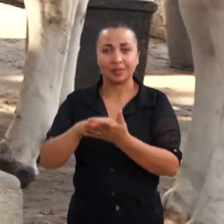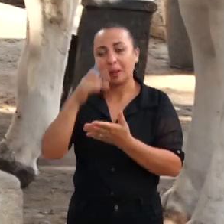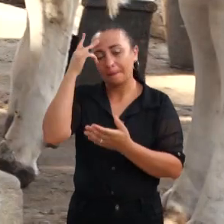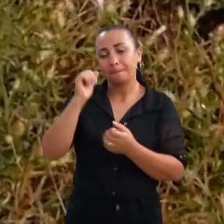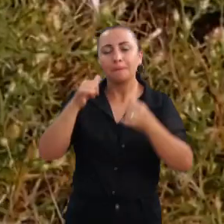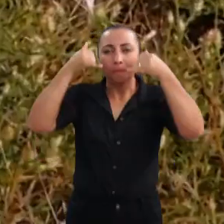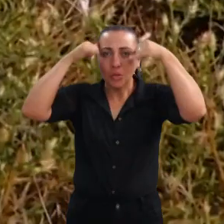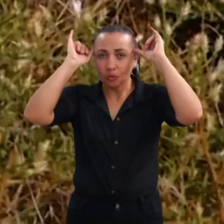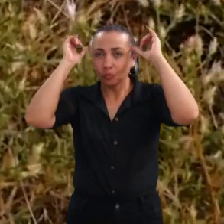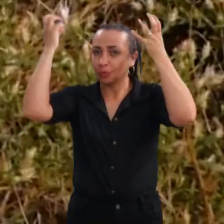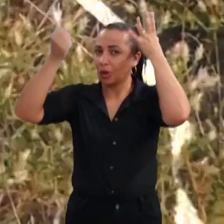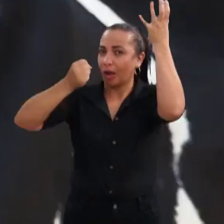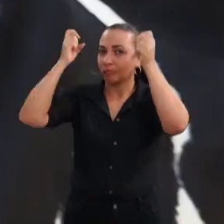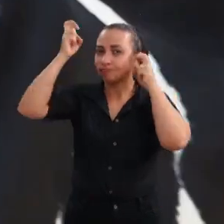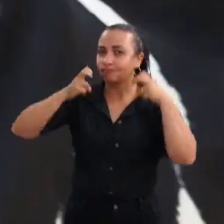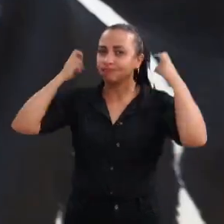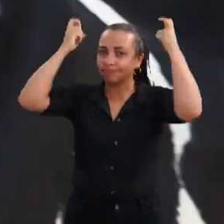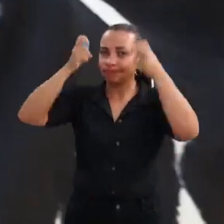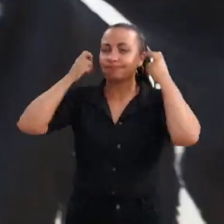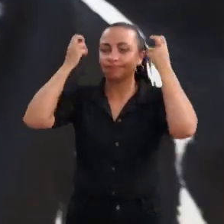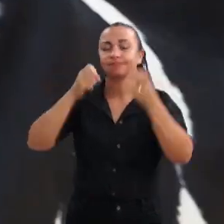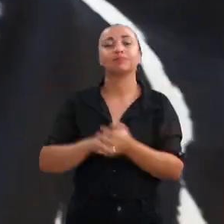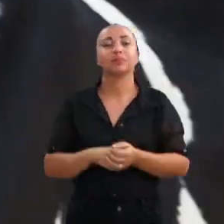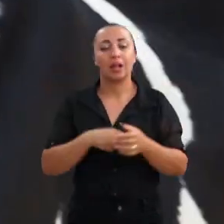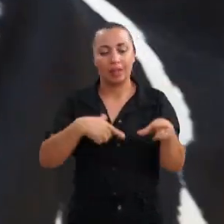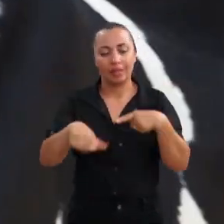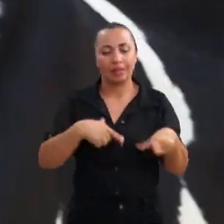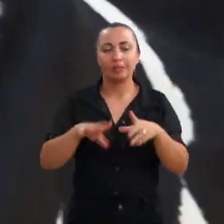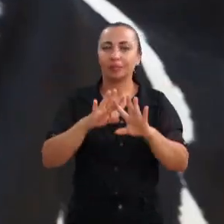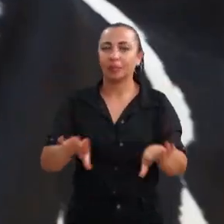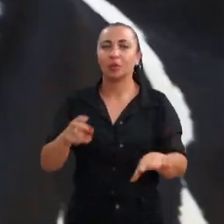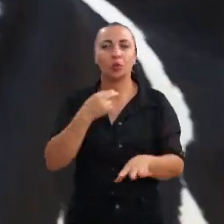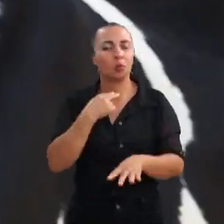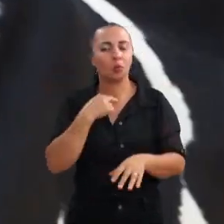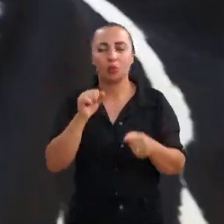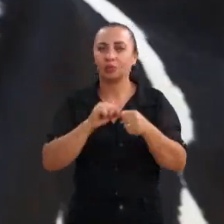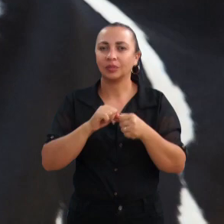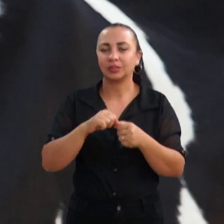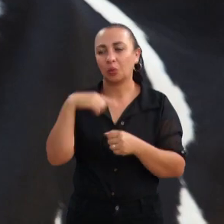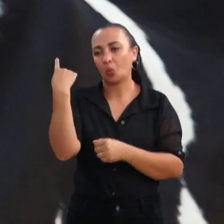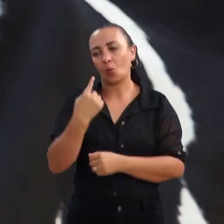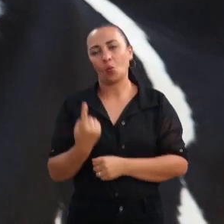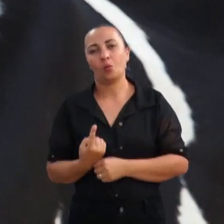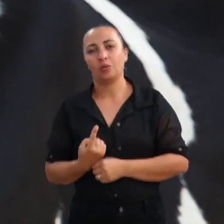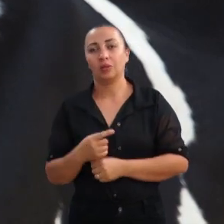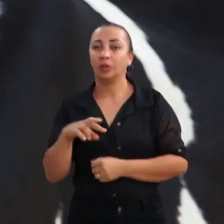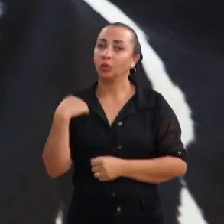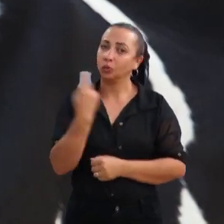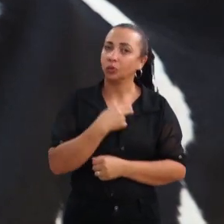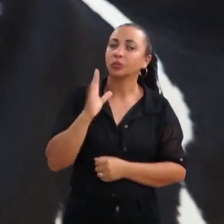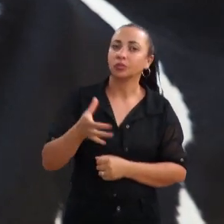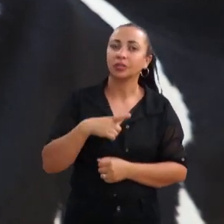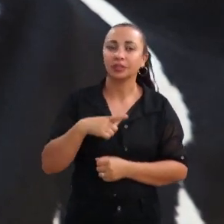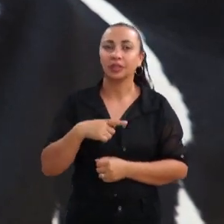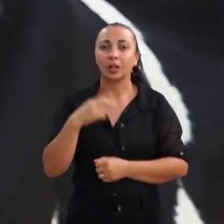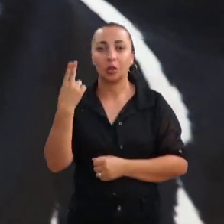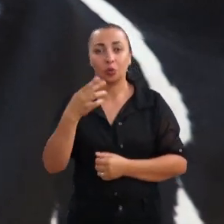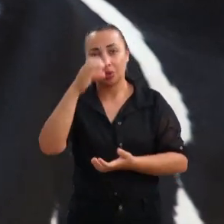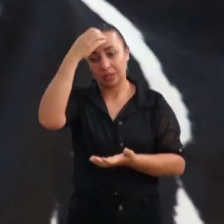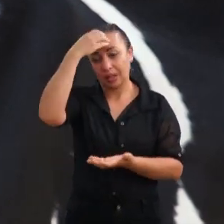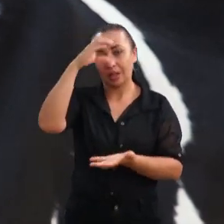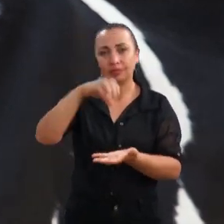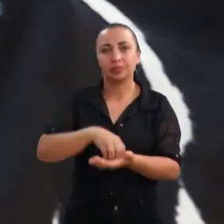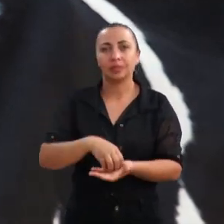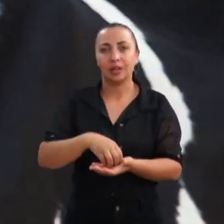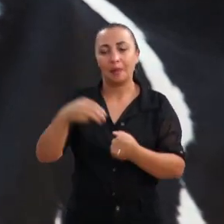em bovinos e caprinos. Um trabalho como esse a gente não pode fazer sozinho, então nós temos... já temos duas